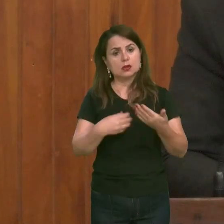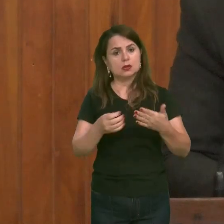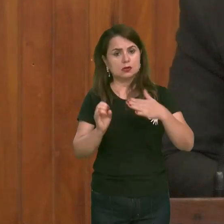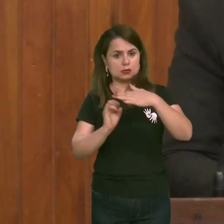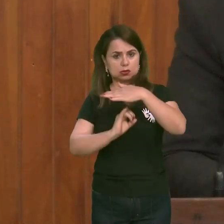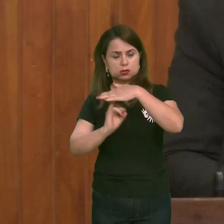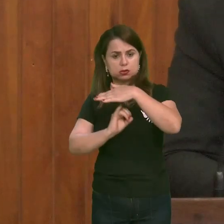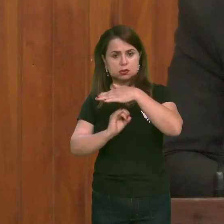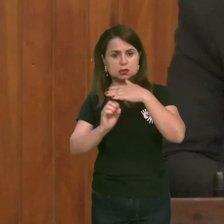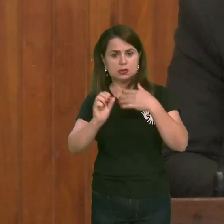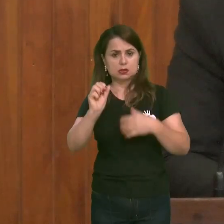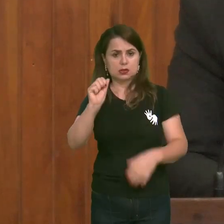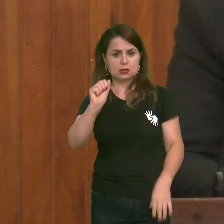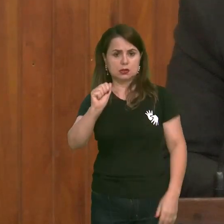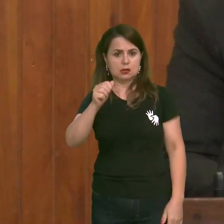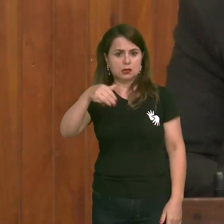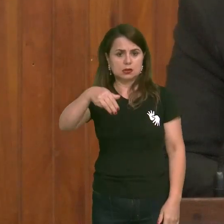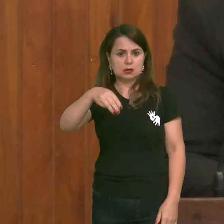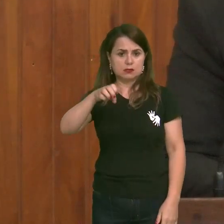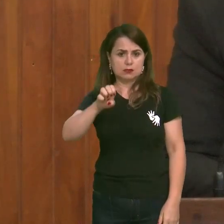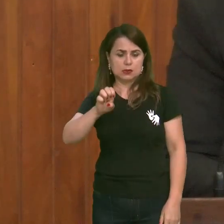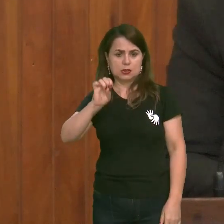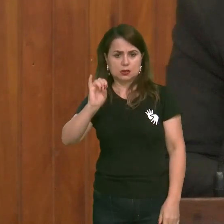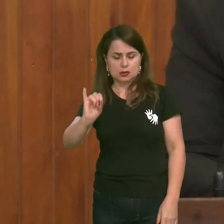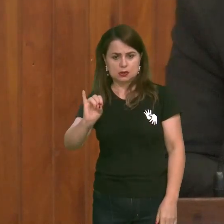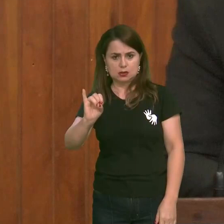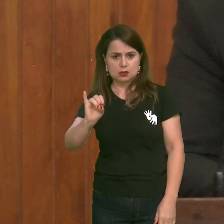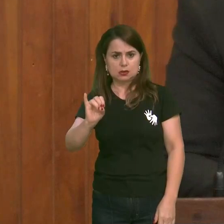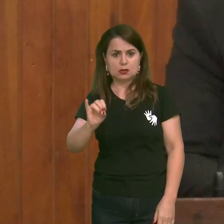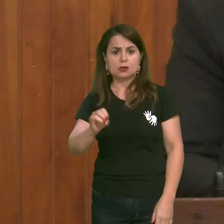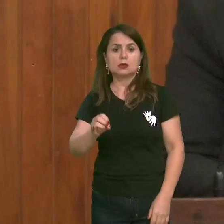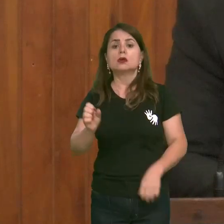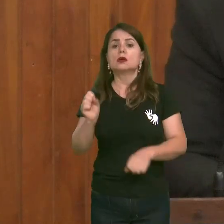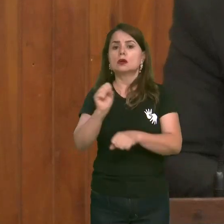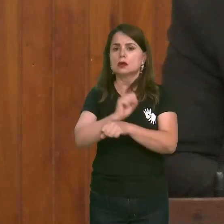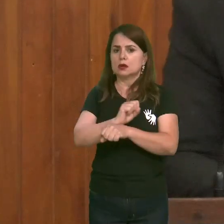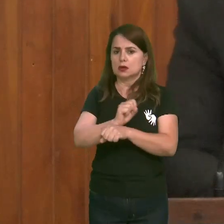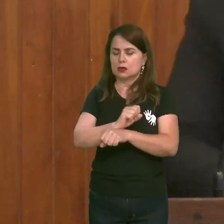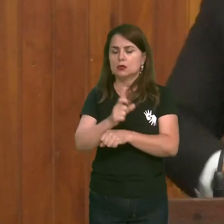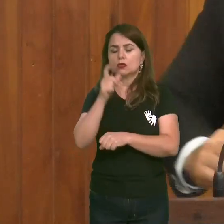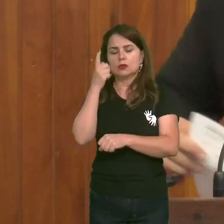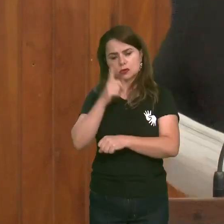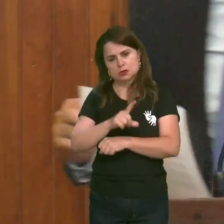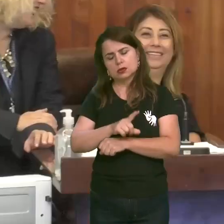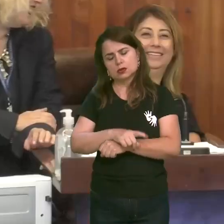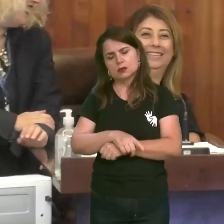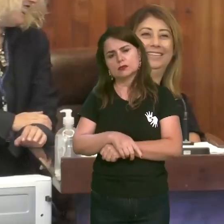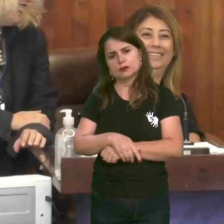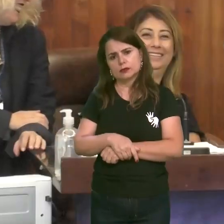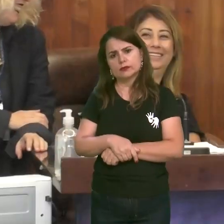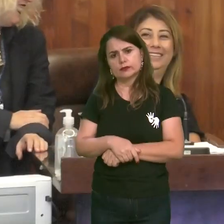Amei vai conseguir um veículo aí depois de anos e anos na tentativa